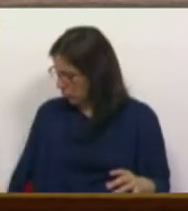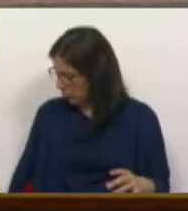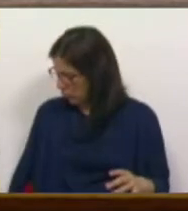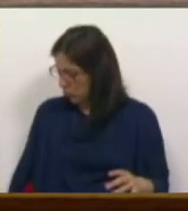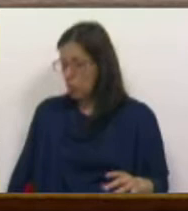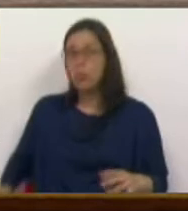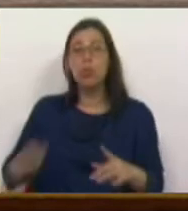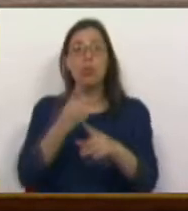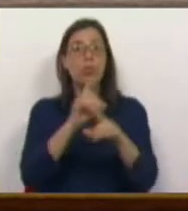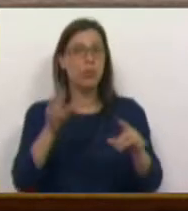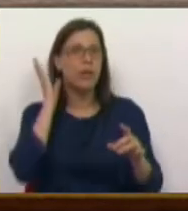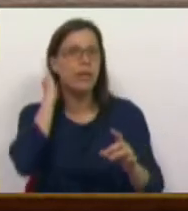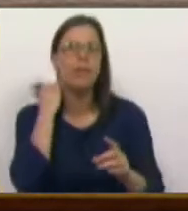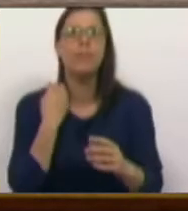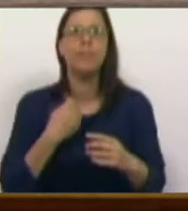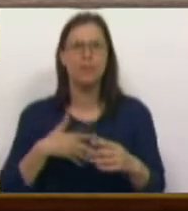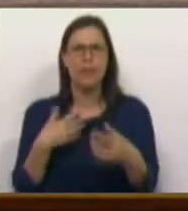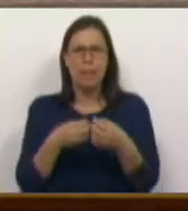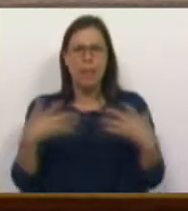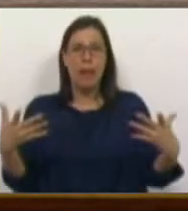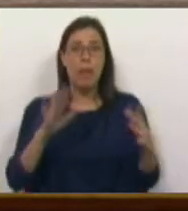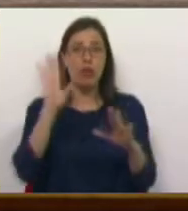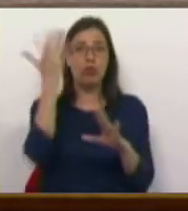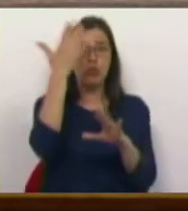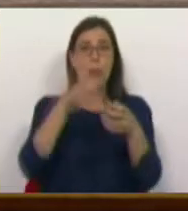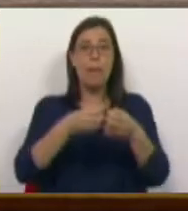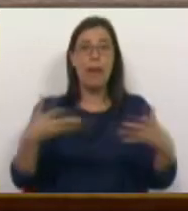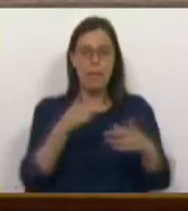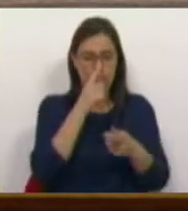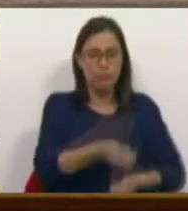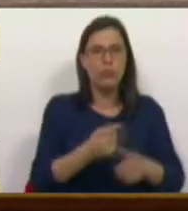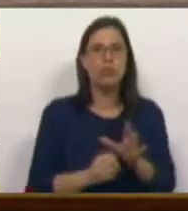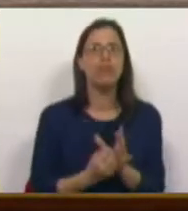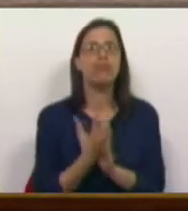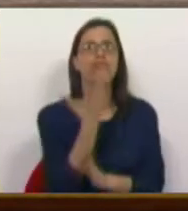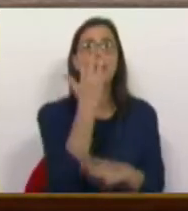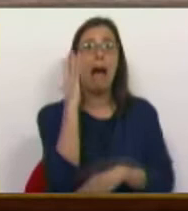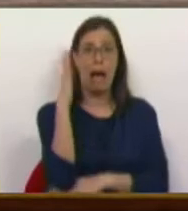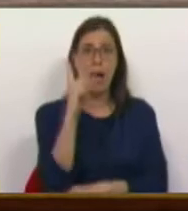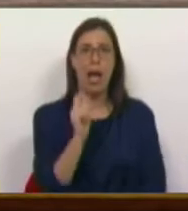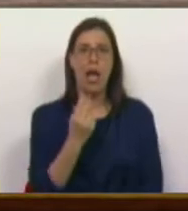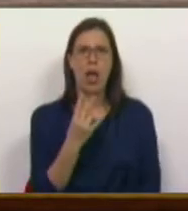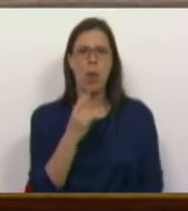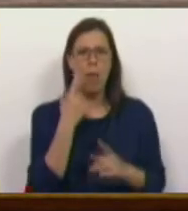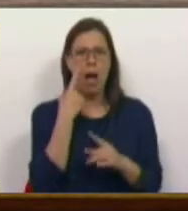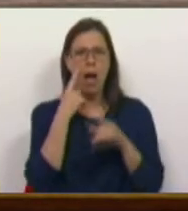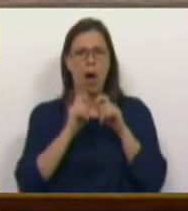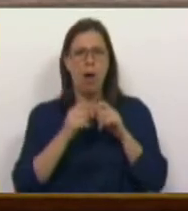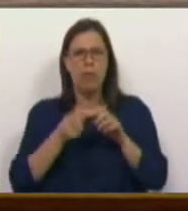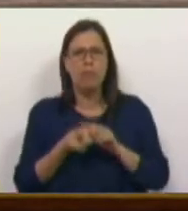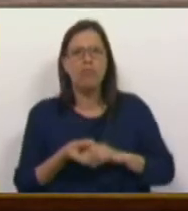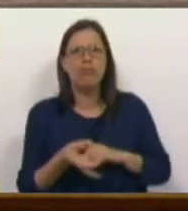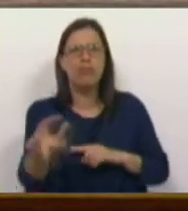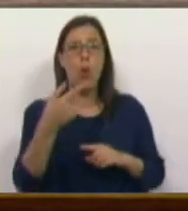esse entendimento perante a crescente prevalência do eucalipto na floresta nacional em manchas contínuas.